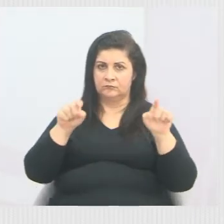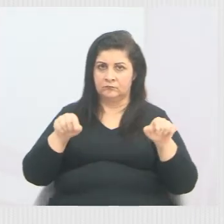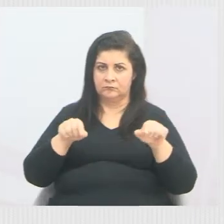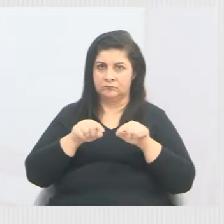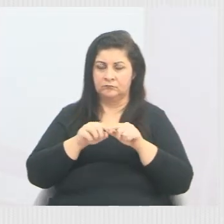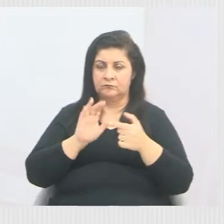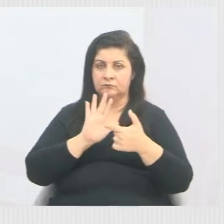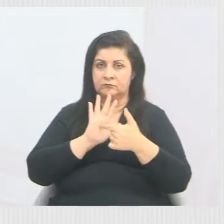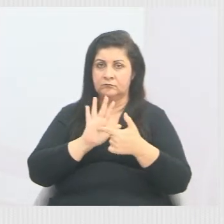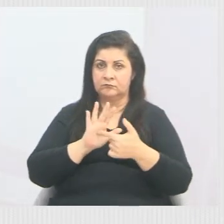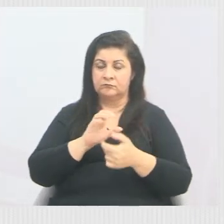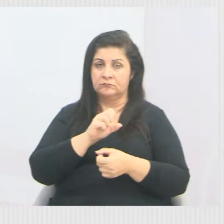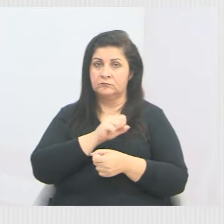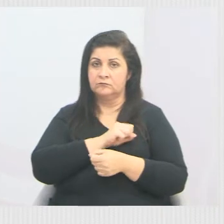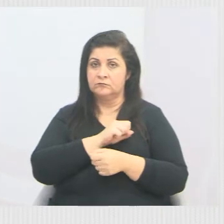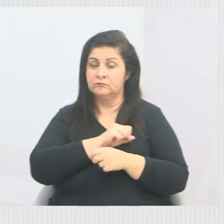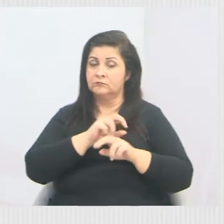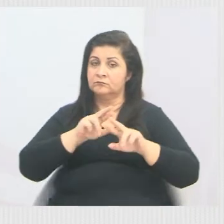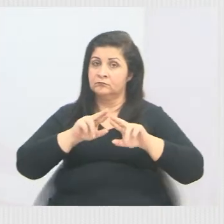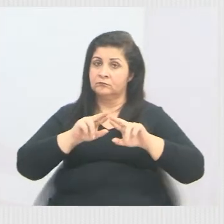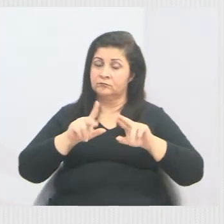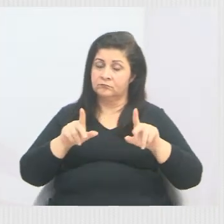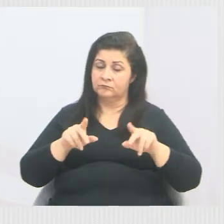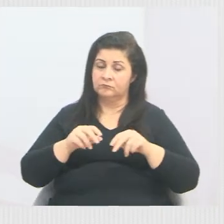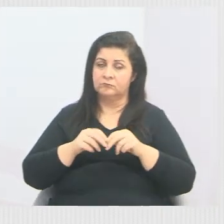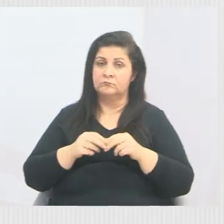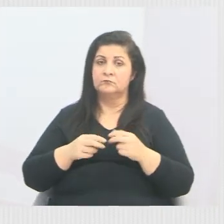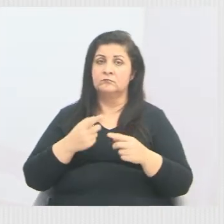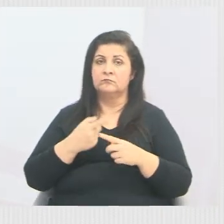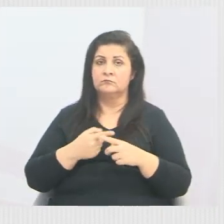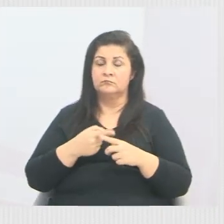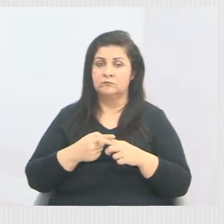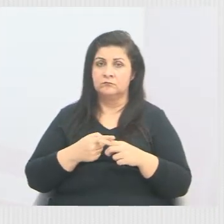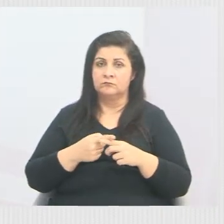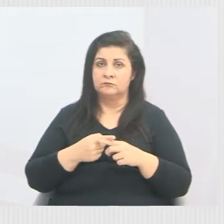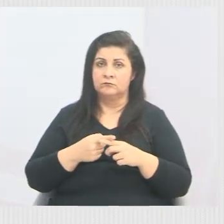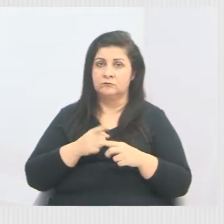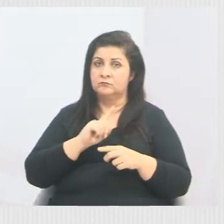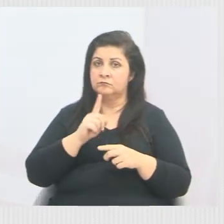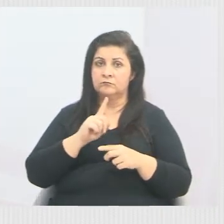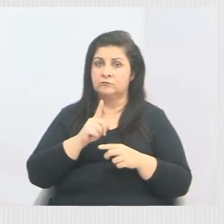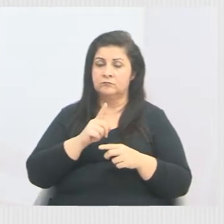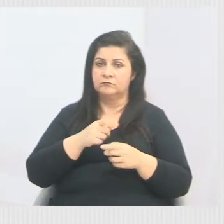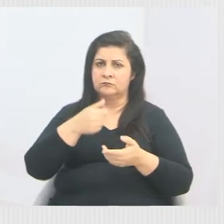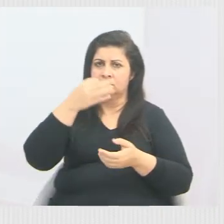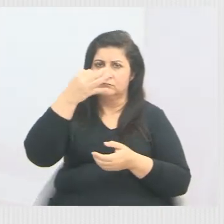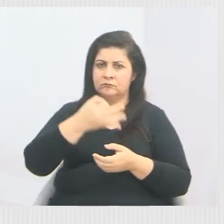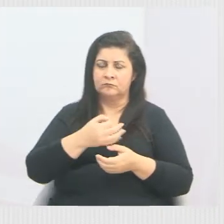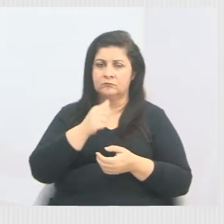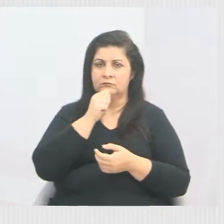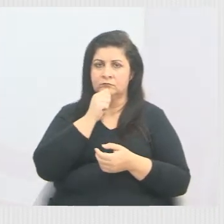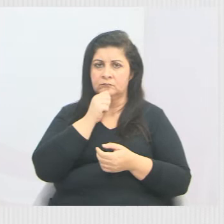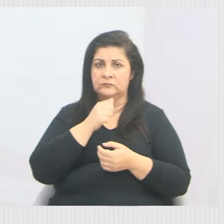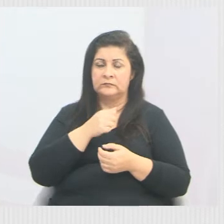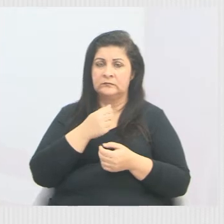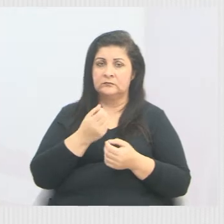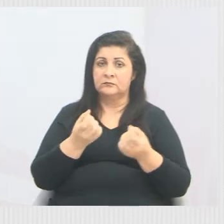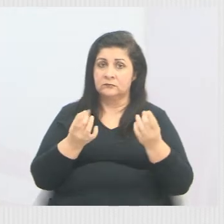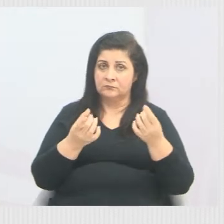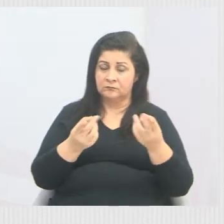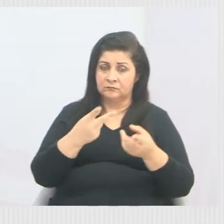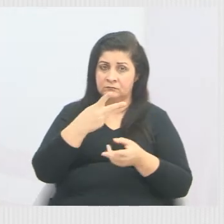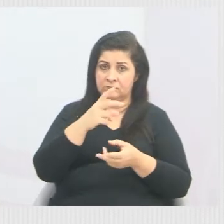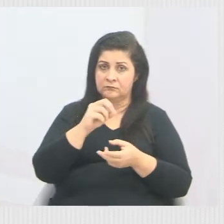acaba tendo uns números um pouco diferentes que o quadro de cima, porque ele é o não processado. É aquele que veio de 2020 para